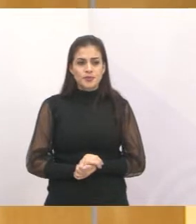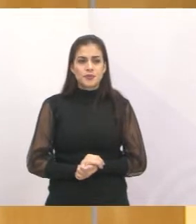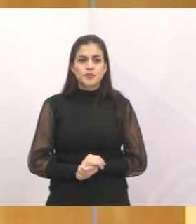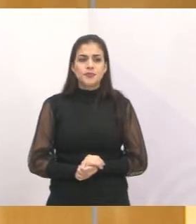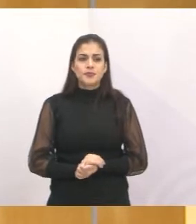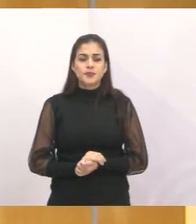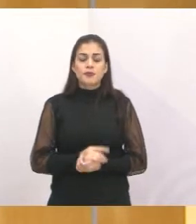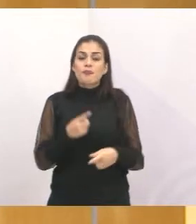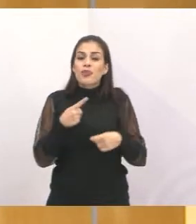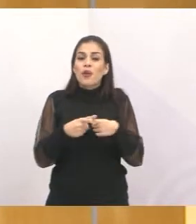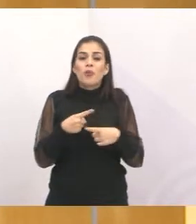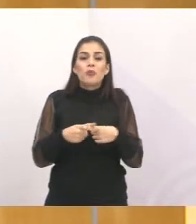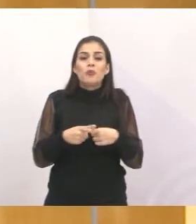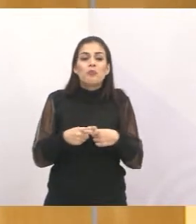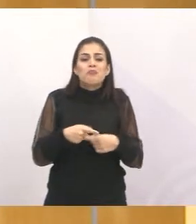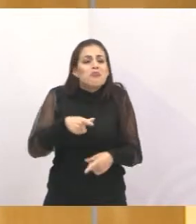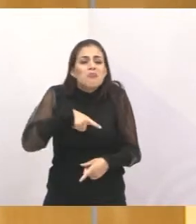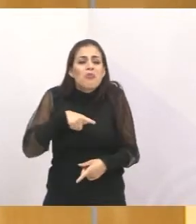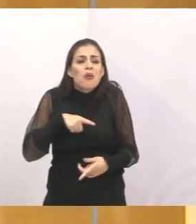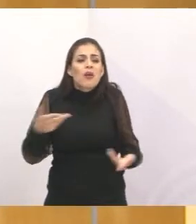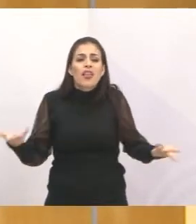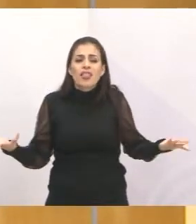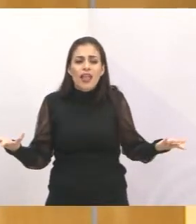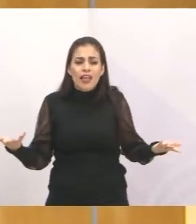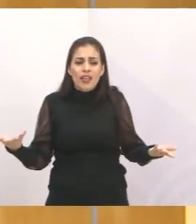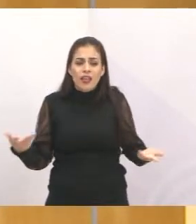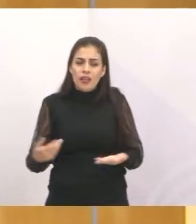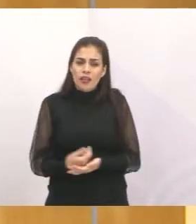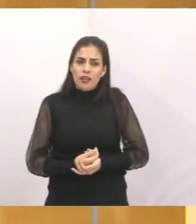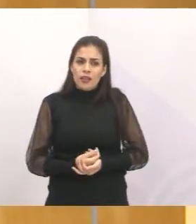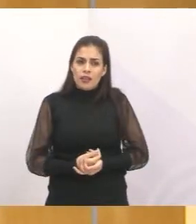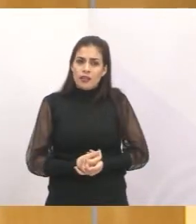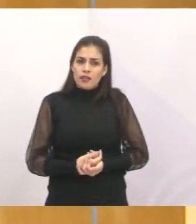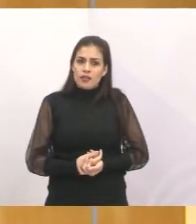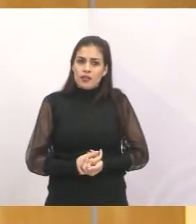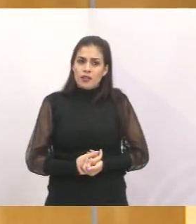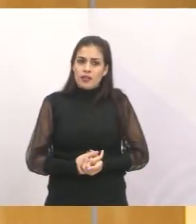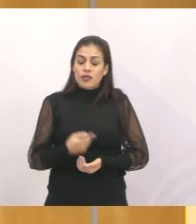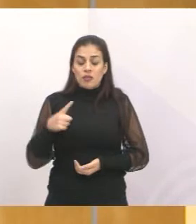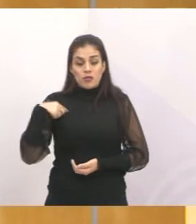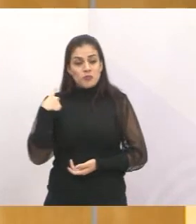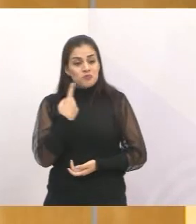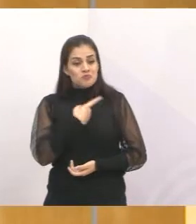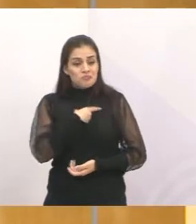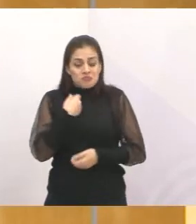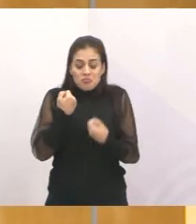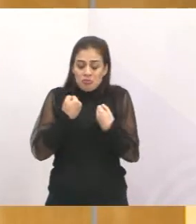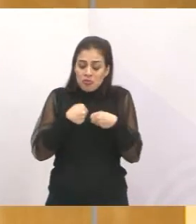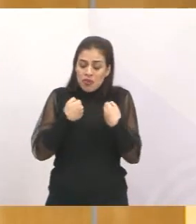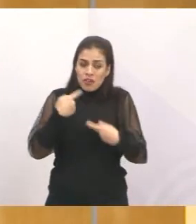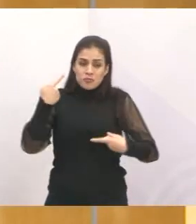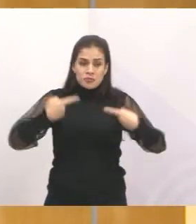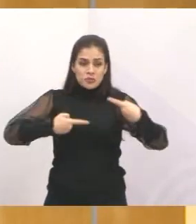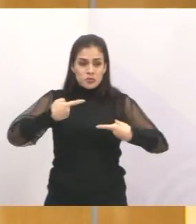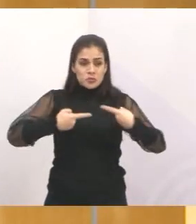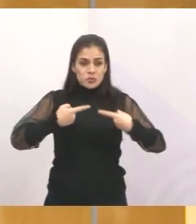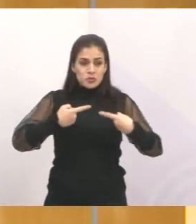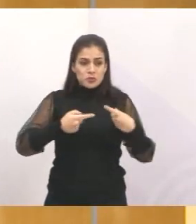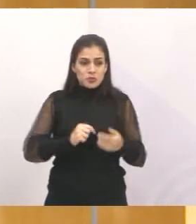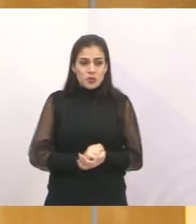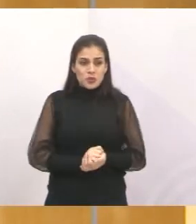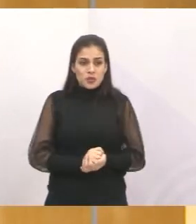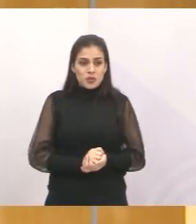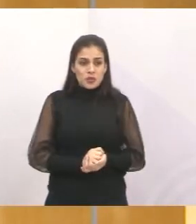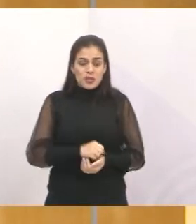o porquê da sua existência. Então, acho que nós temos que discutir se esse modelo